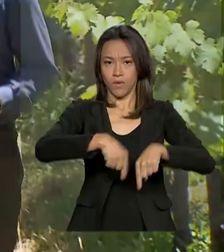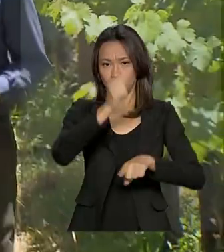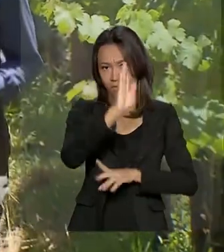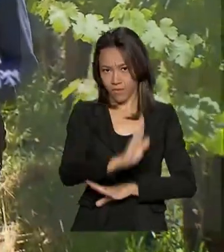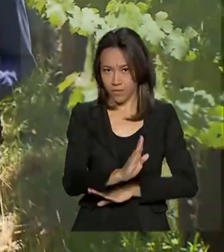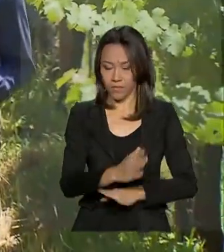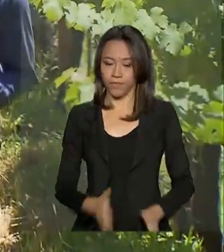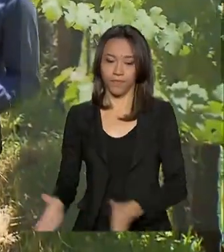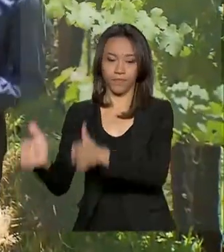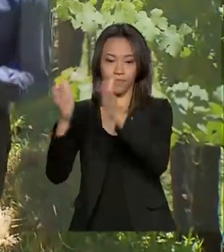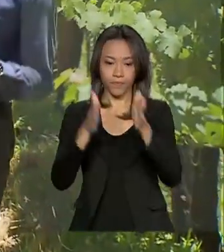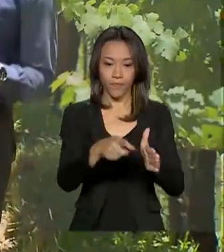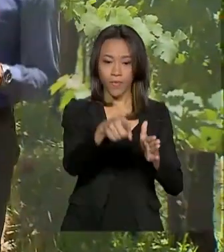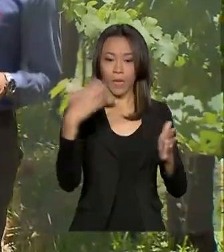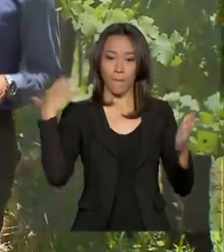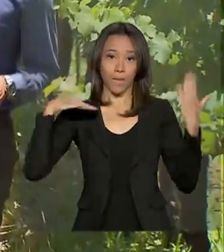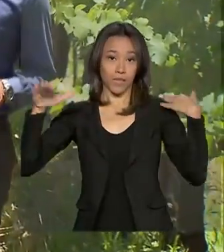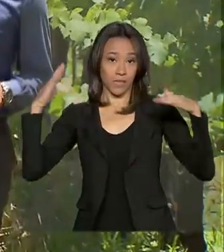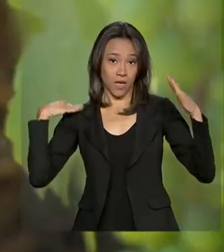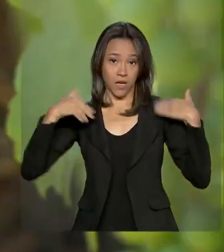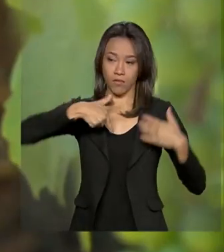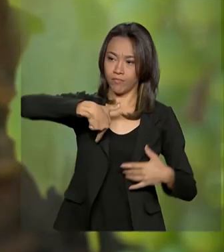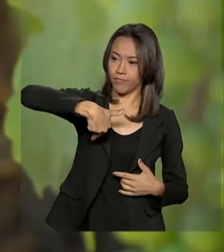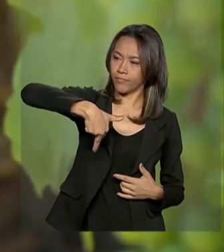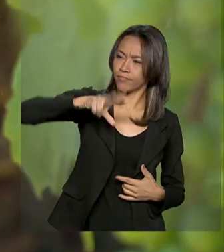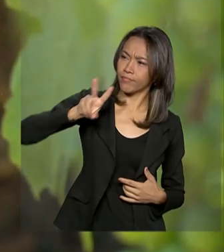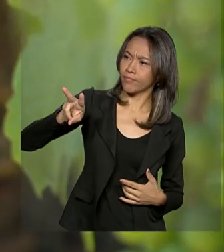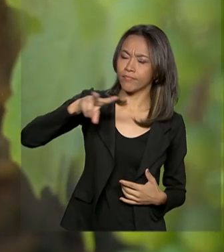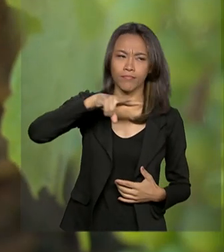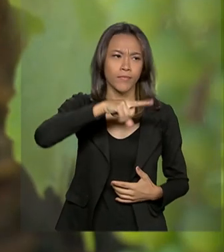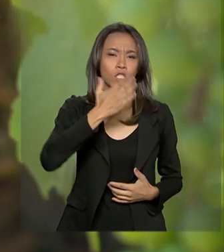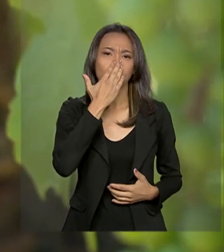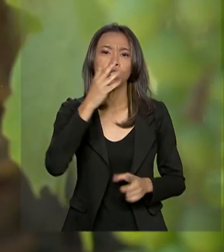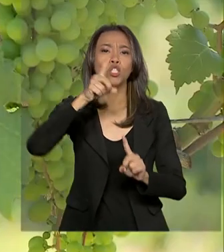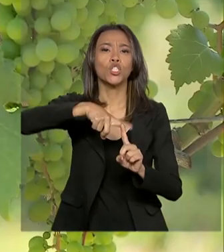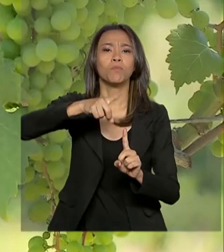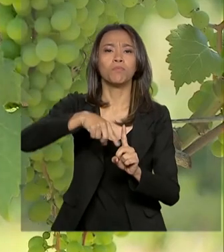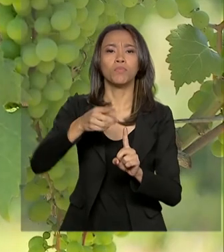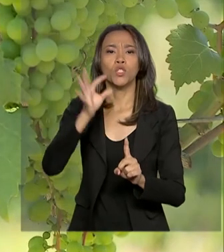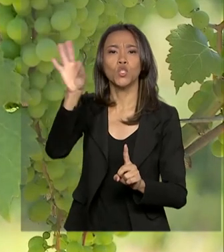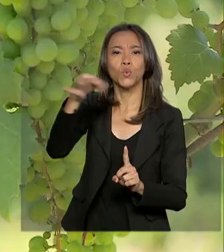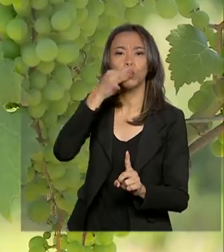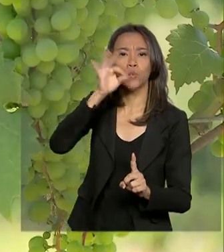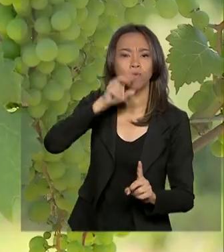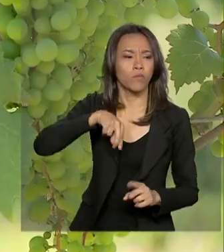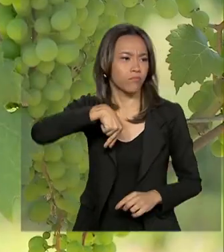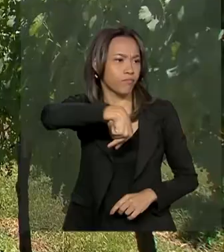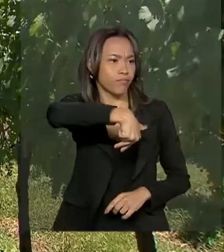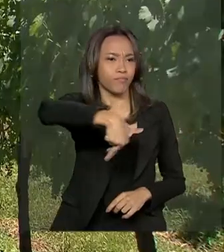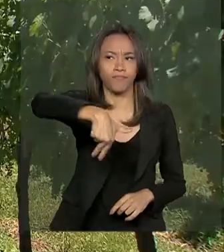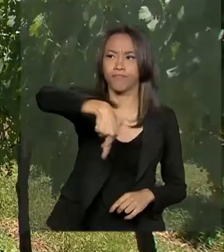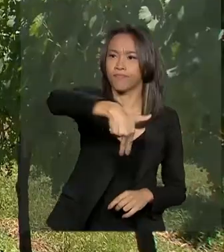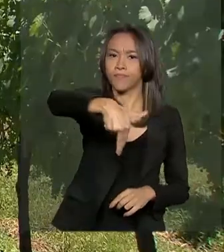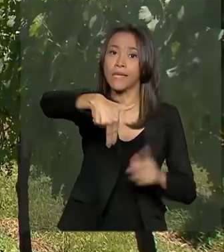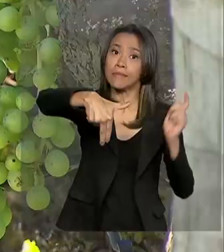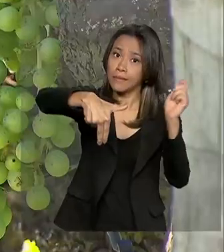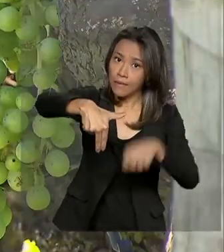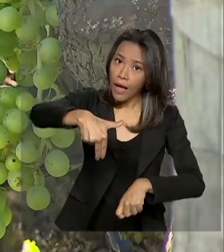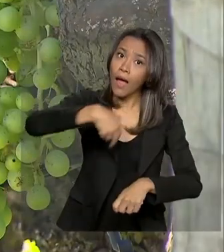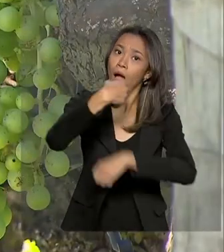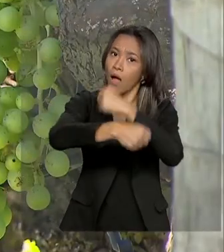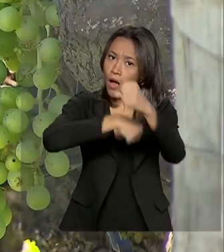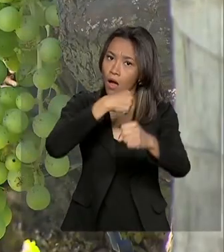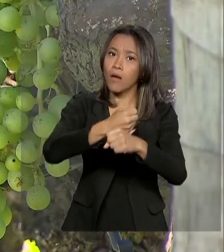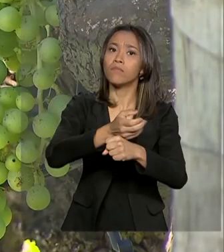Um passeio pelos vinhedos permite conhecer cada espécie de uva plantada. Durante todo o ano, é possível visitar a região